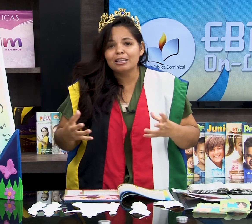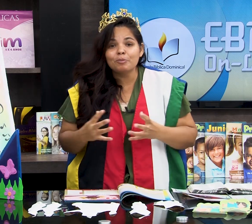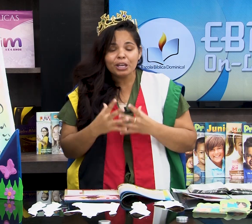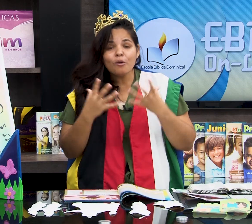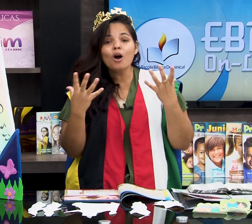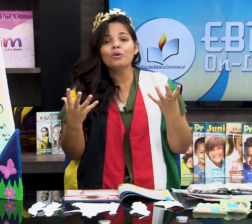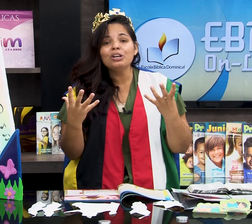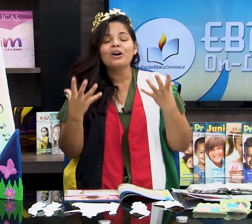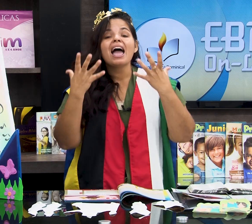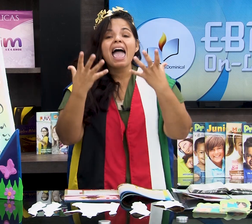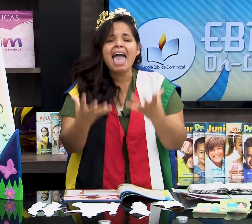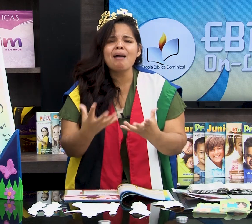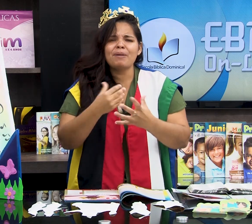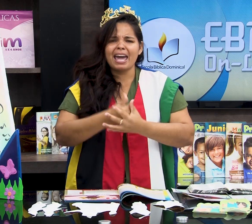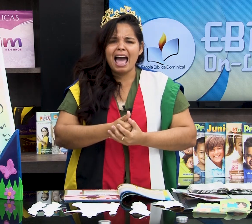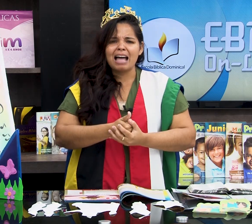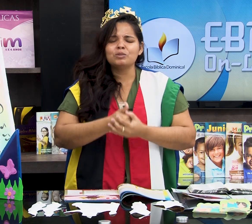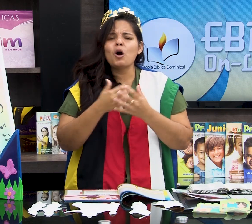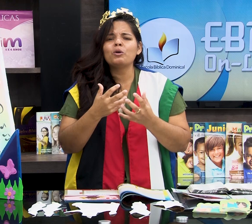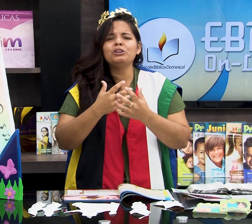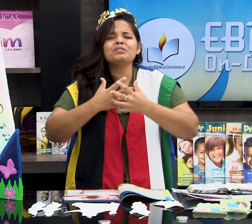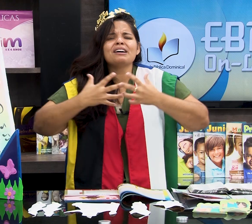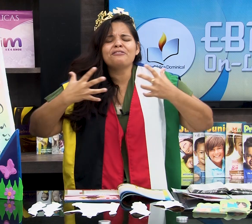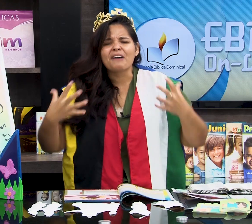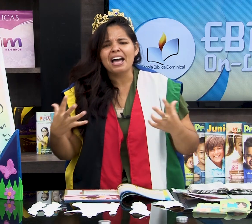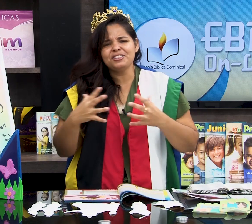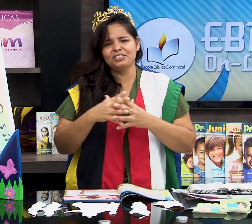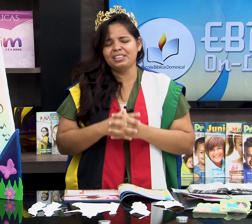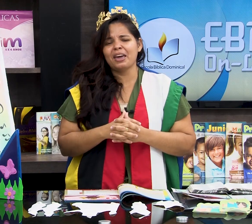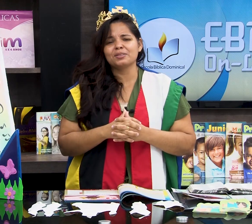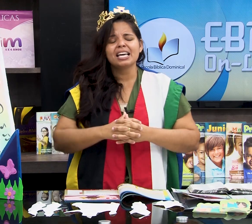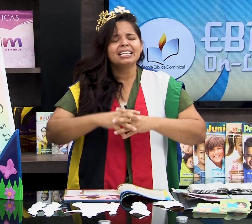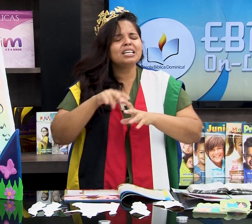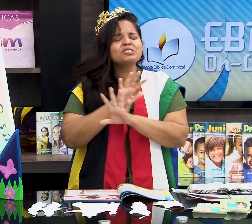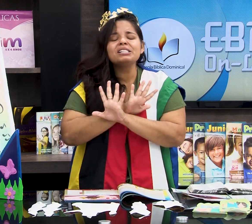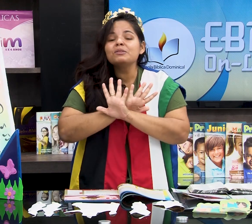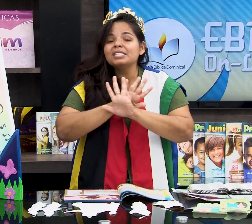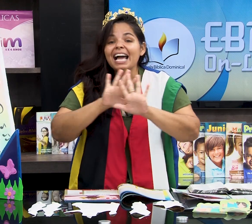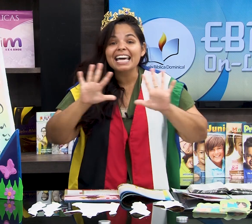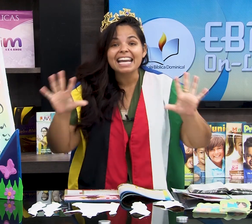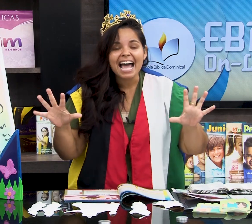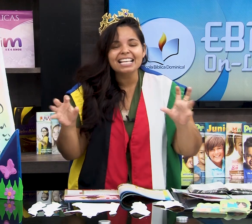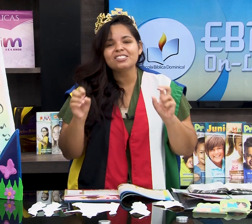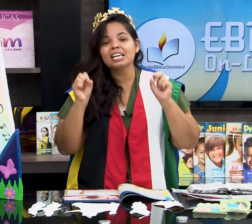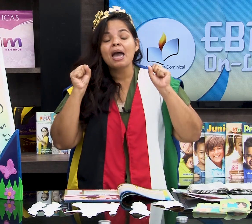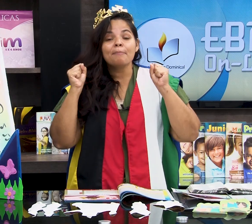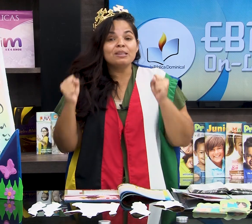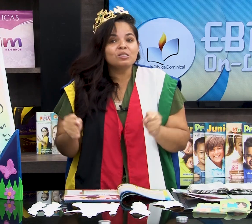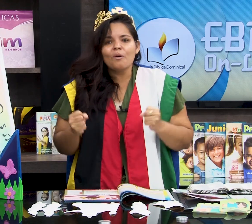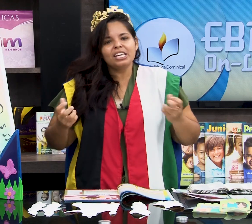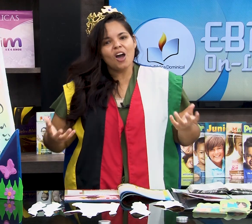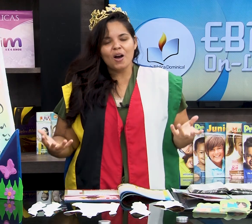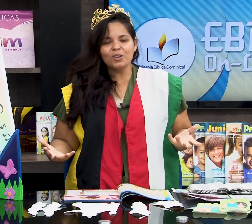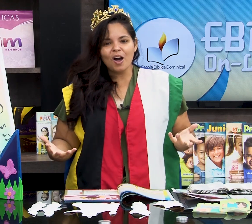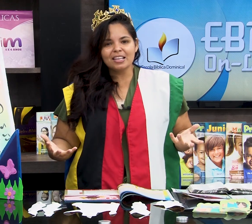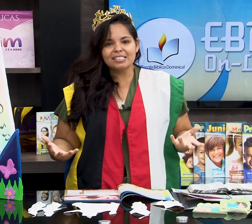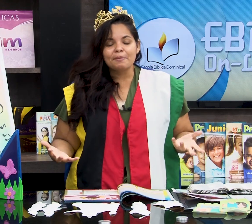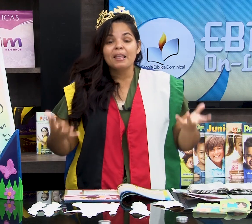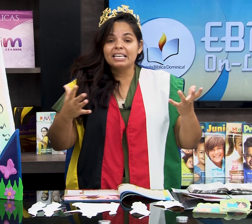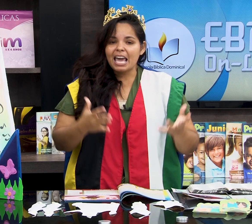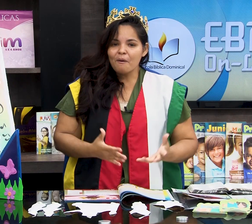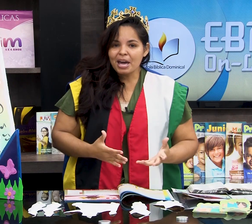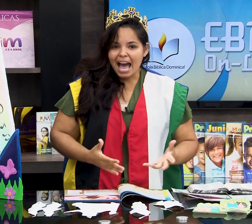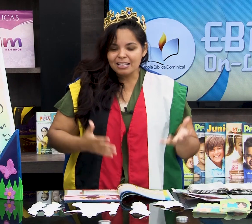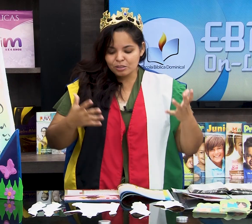sobre pecado? Porque o orgulho é pecado, o orgulho nos afasta de Deus. Deus não se agrada de pessoa que é